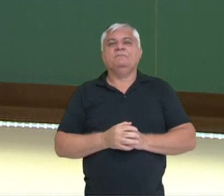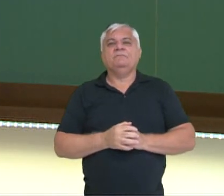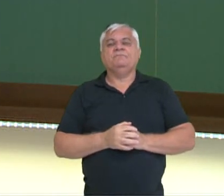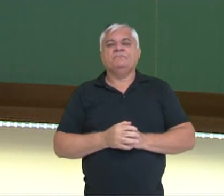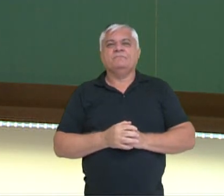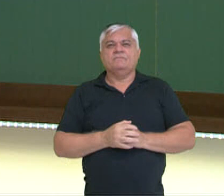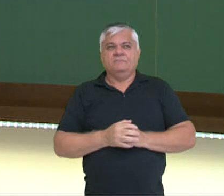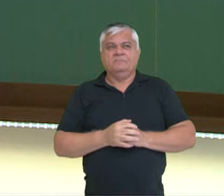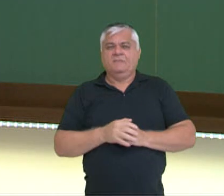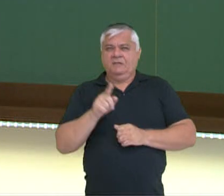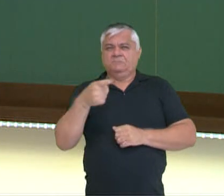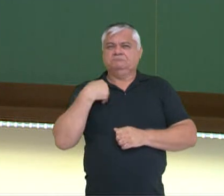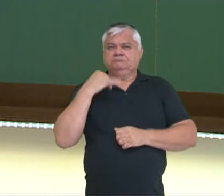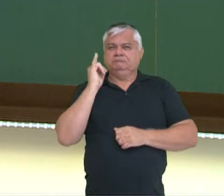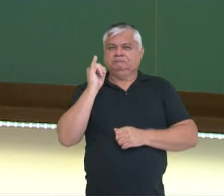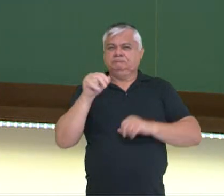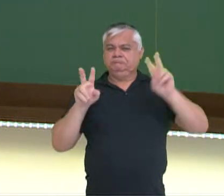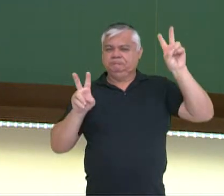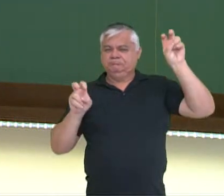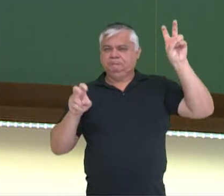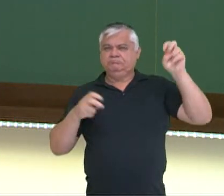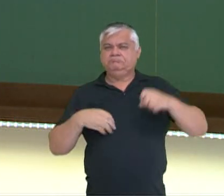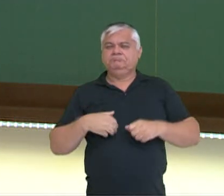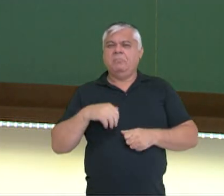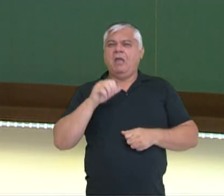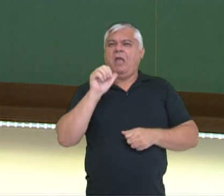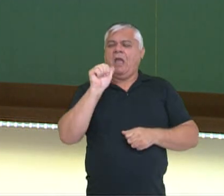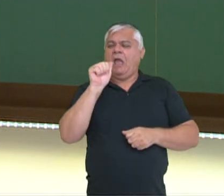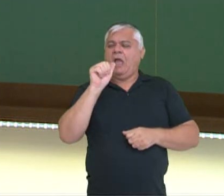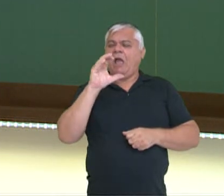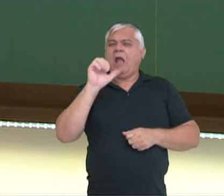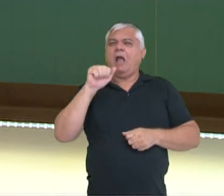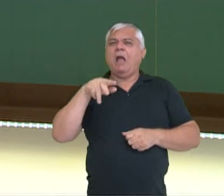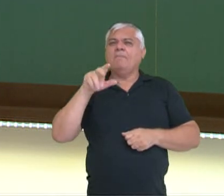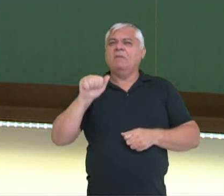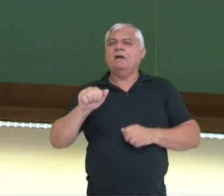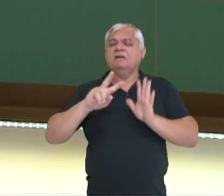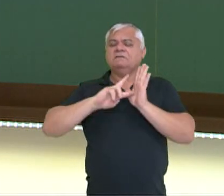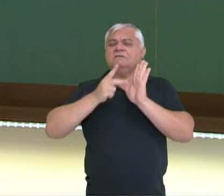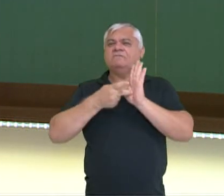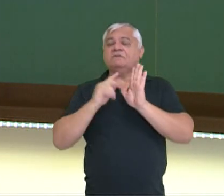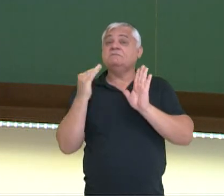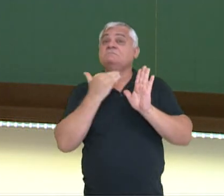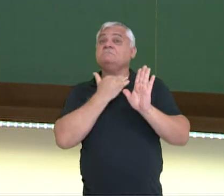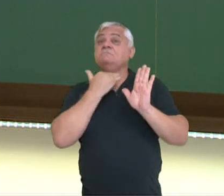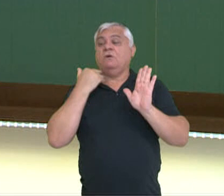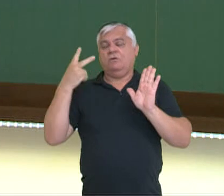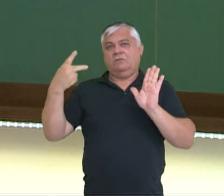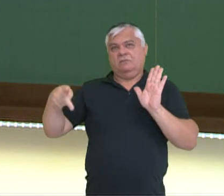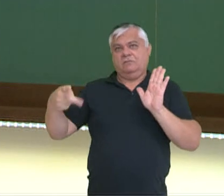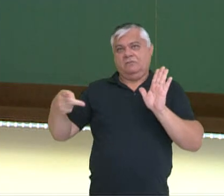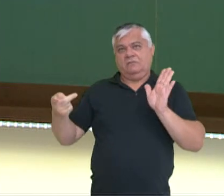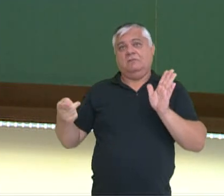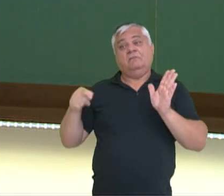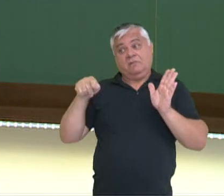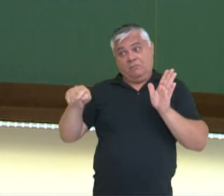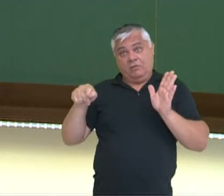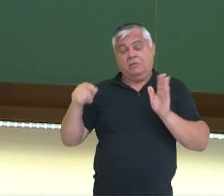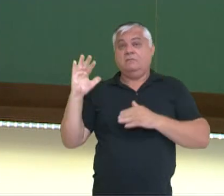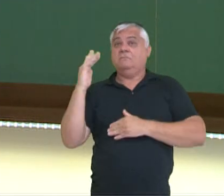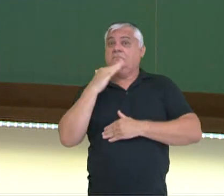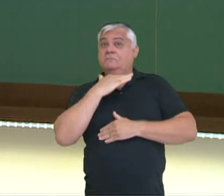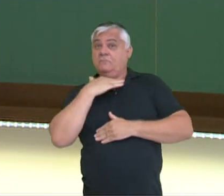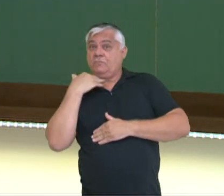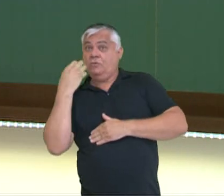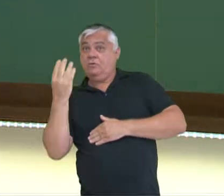Ao dizer para quem a campa foi outro berço, o narrador se refere à sua morte. Por isso ele é um defunto autor, um